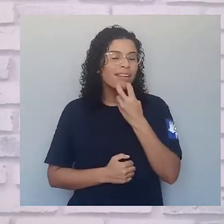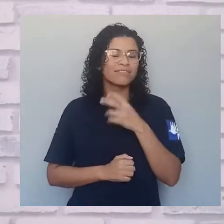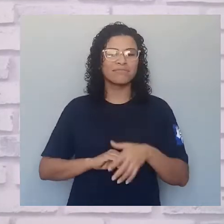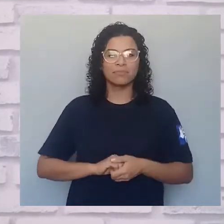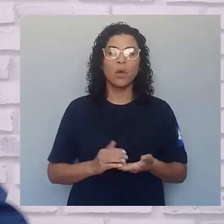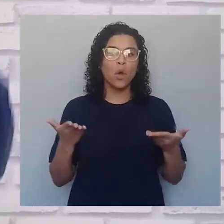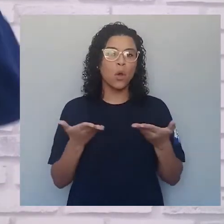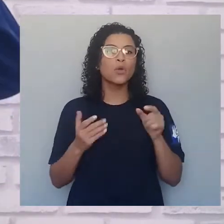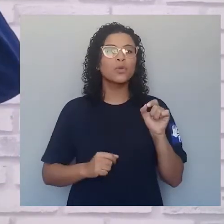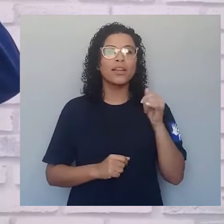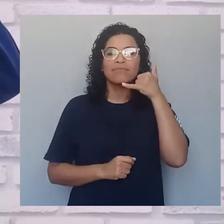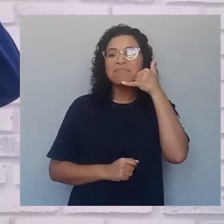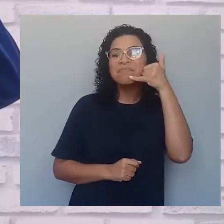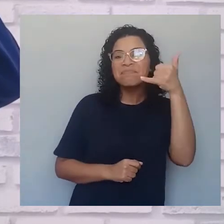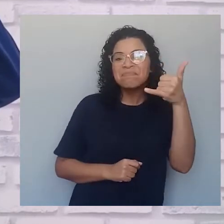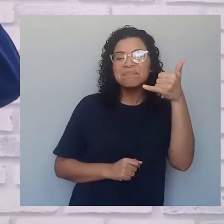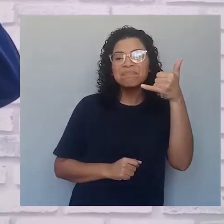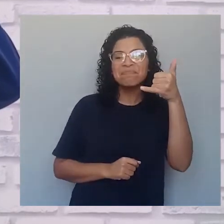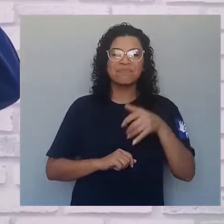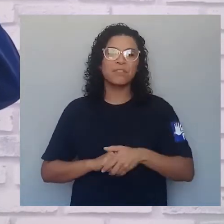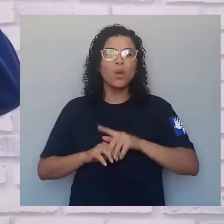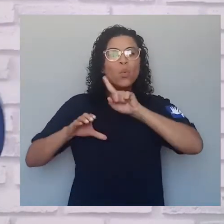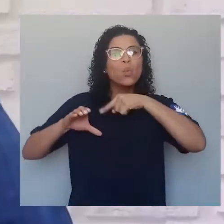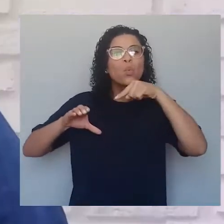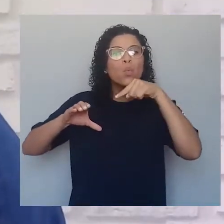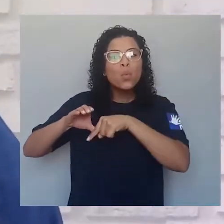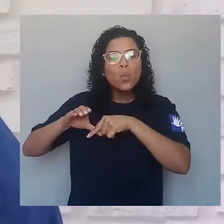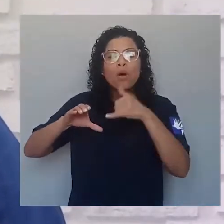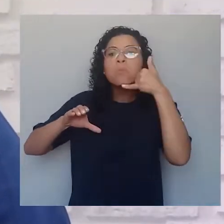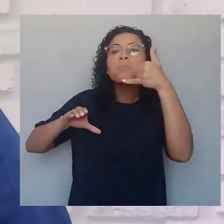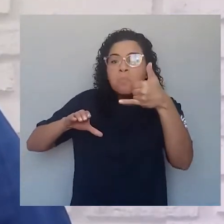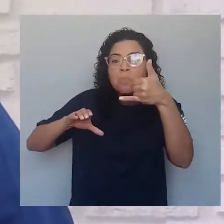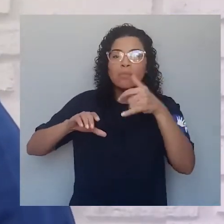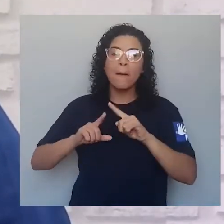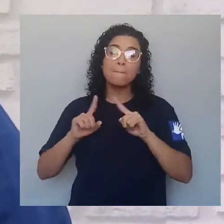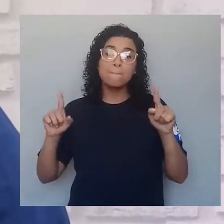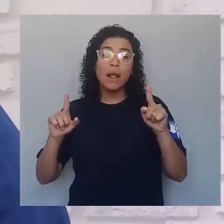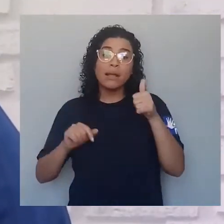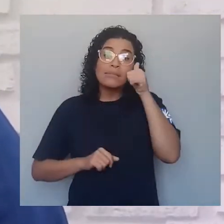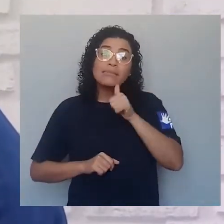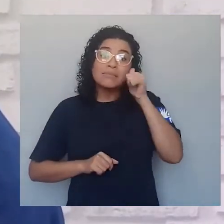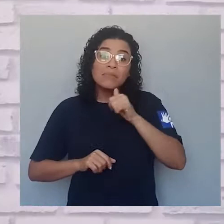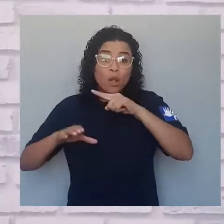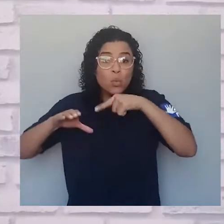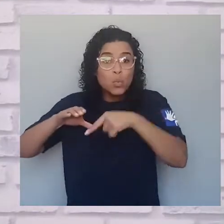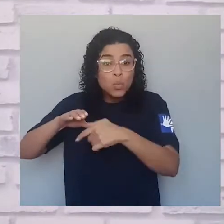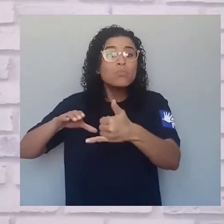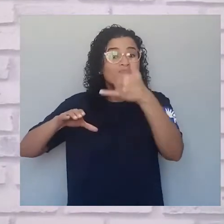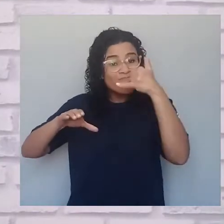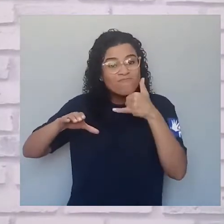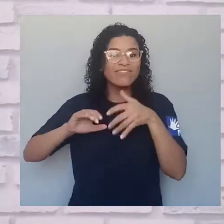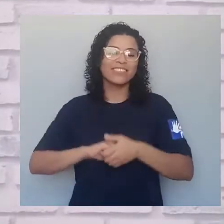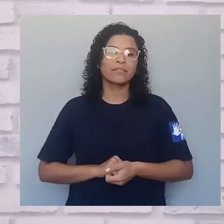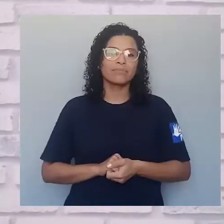de hoje é... Alô, o Tatu tá aí? Não, mas a mulher do Tatu tá, não é mesmo que o Tatu tá? Vou falar um